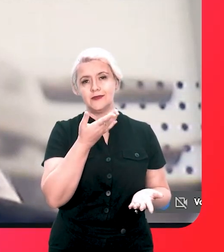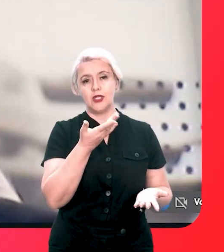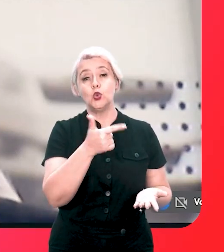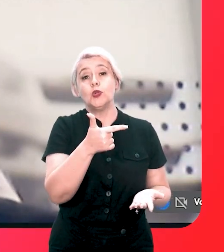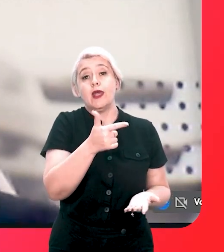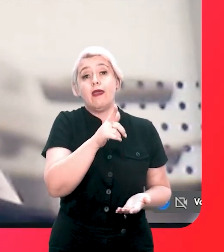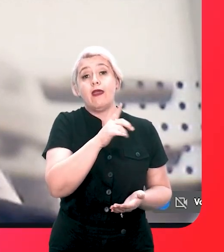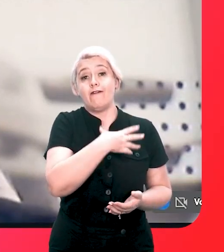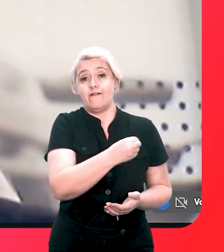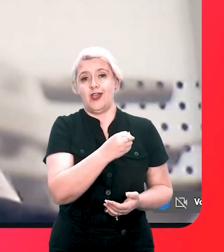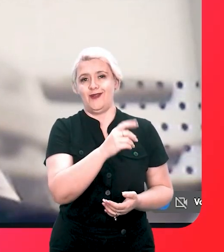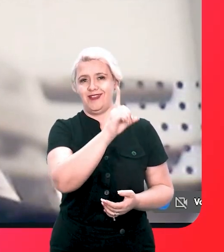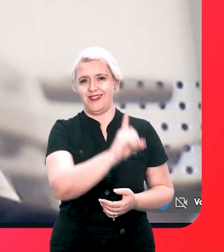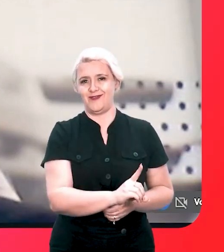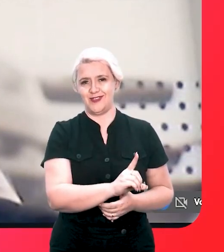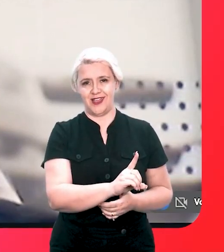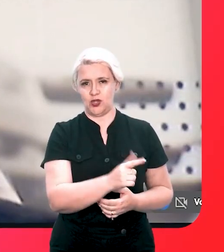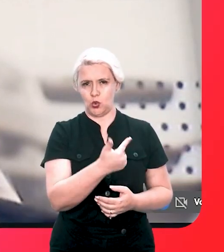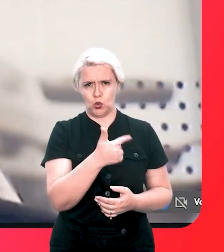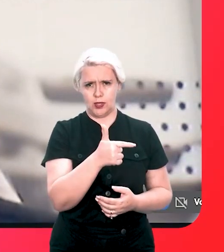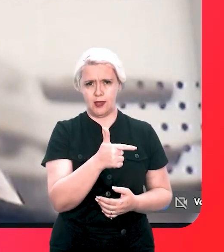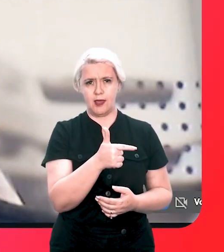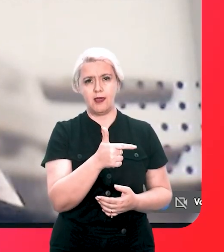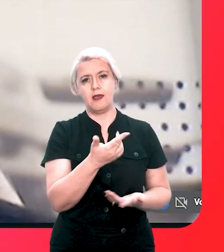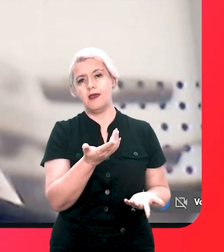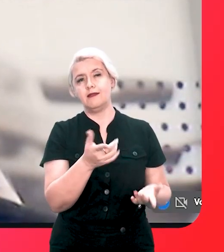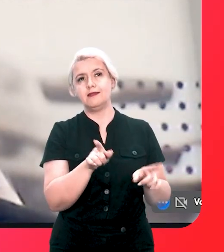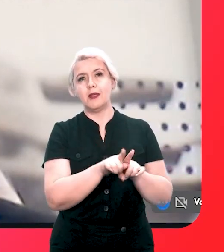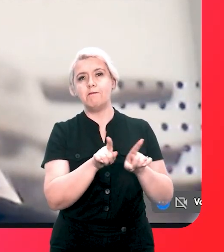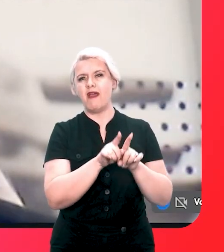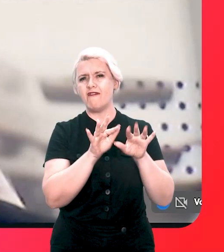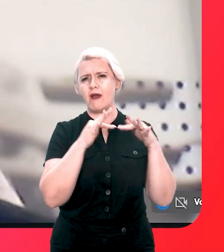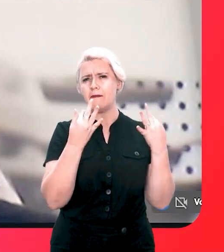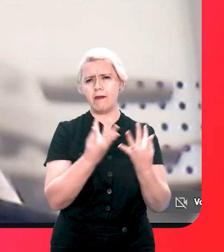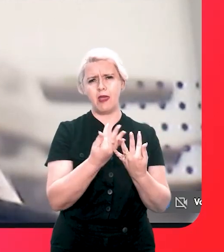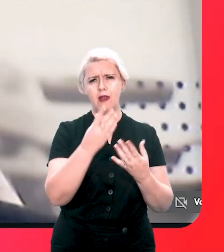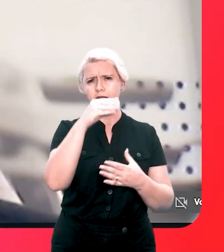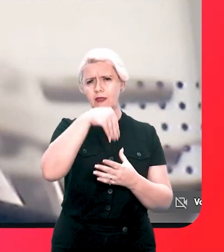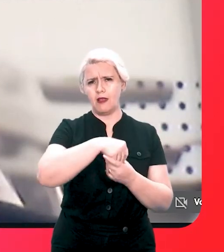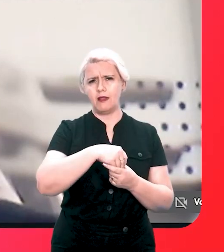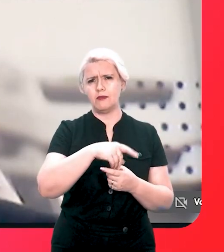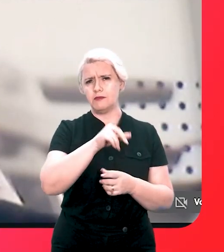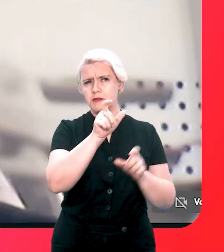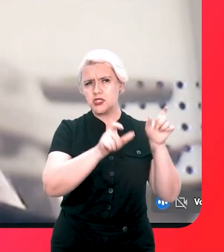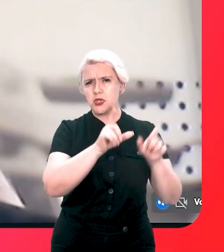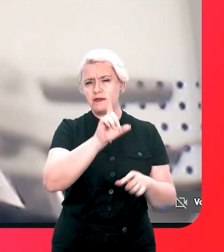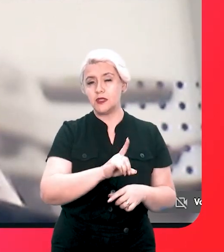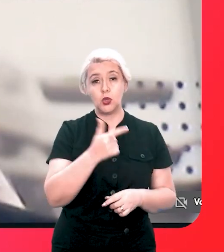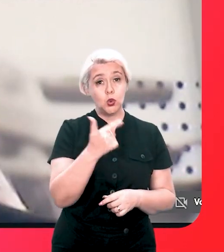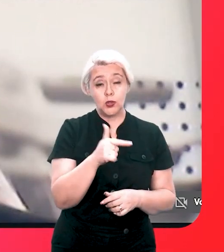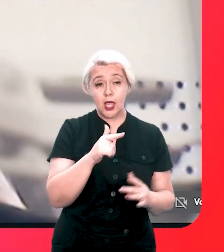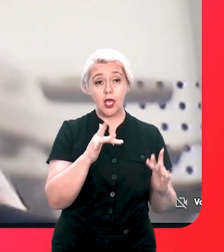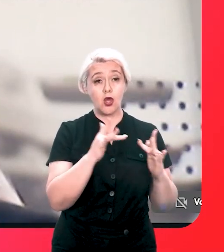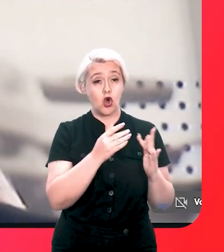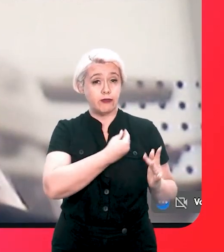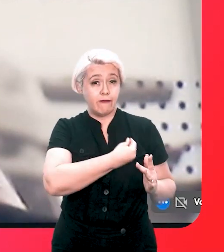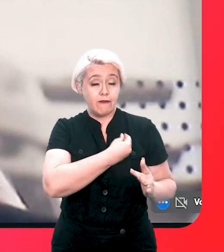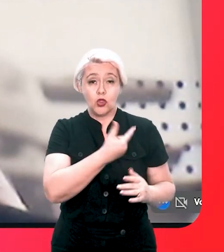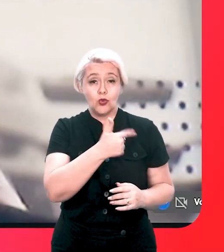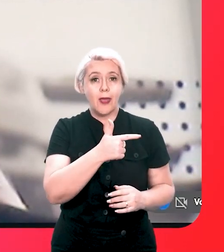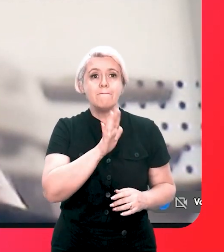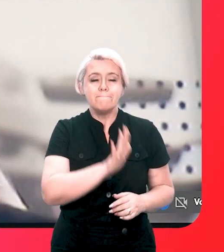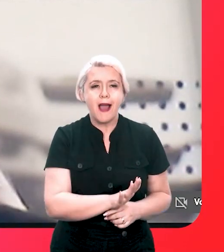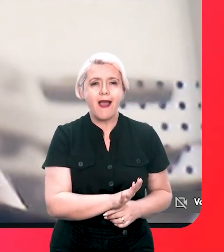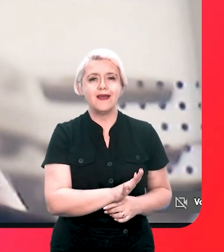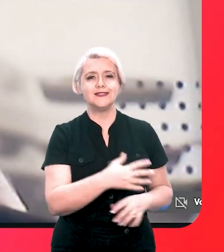tendo filhos, ou talvez até nem tendo parentes próximos, amigos, não convivendo, mas se